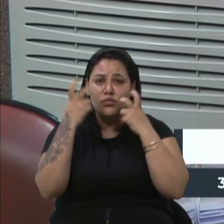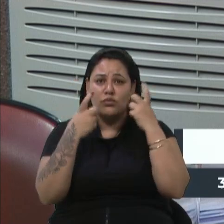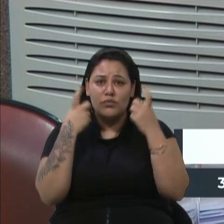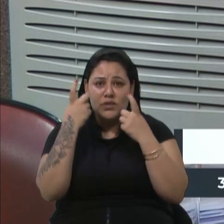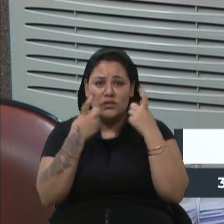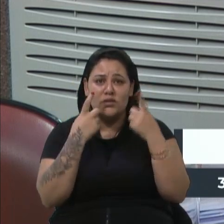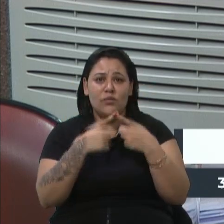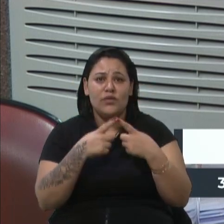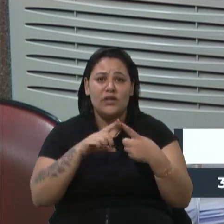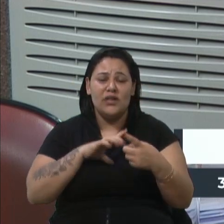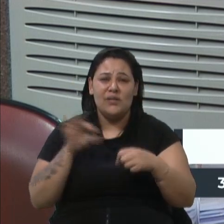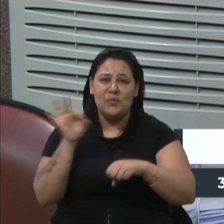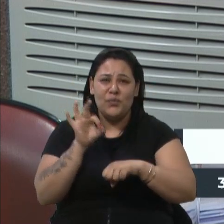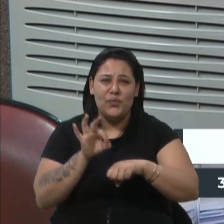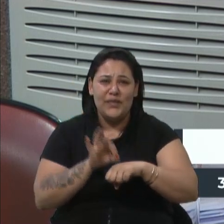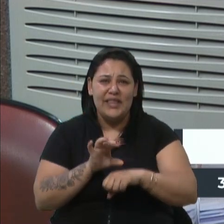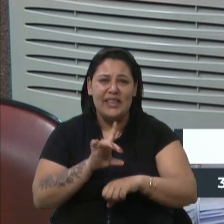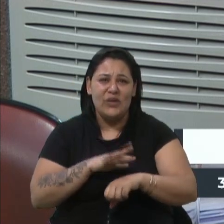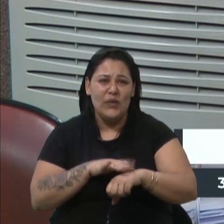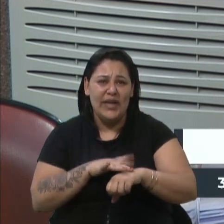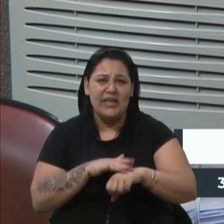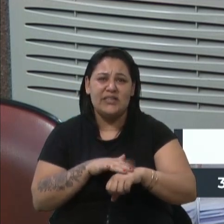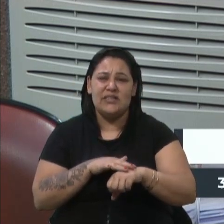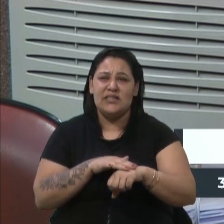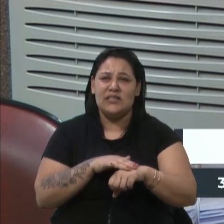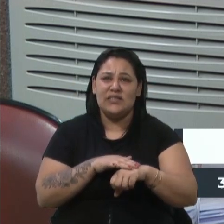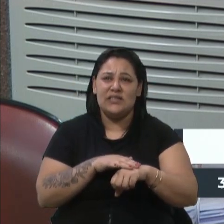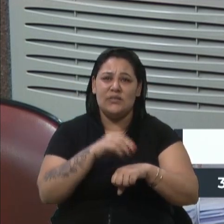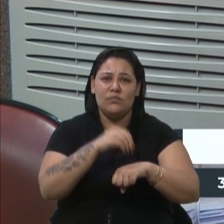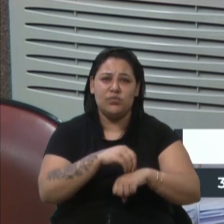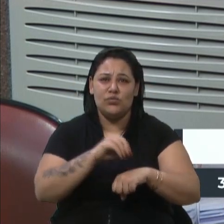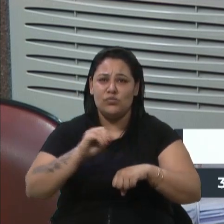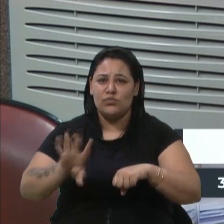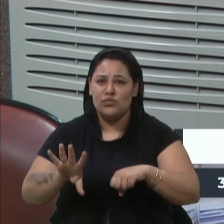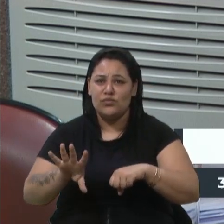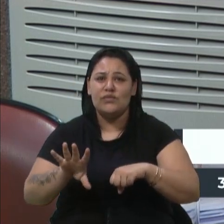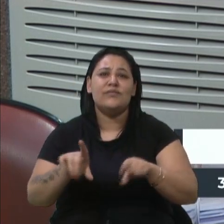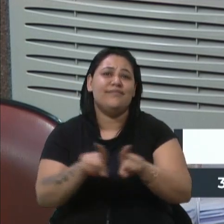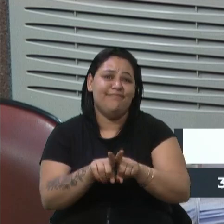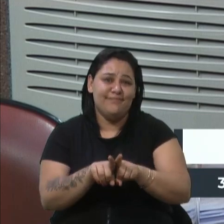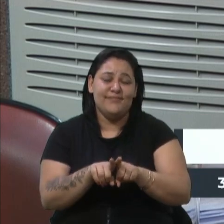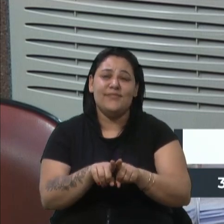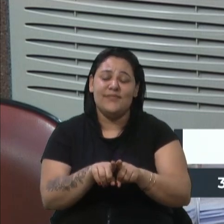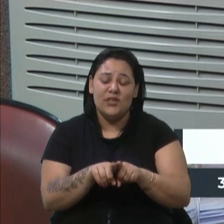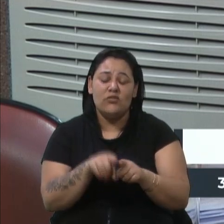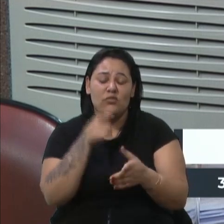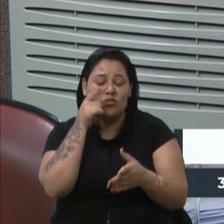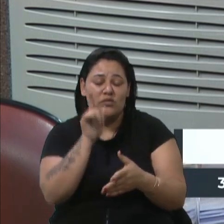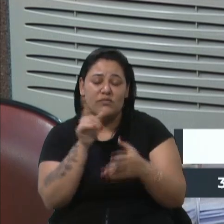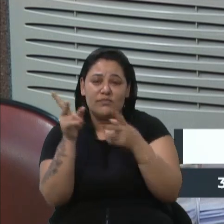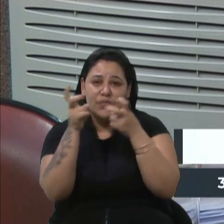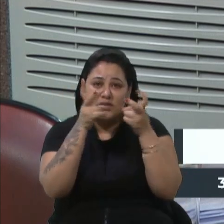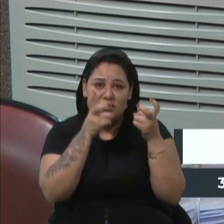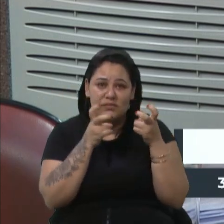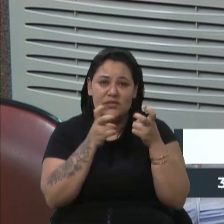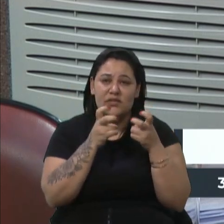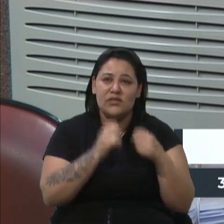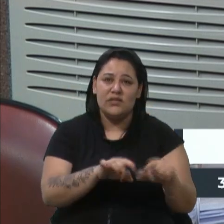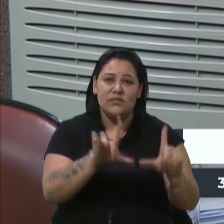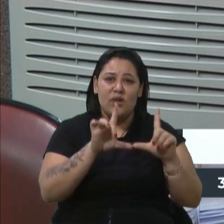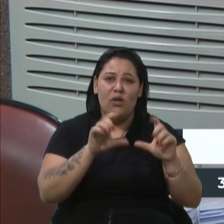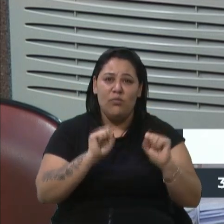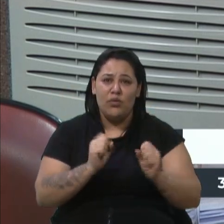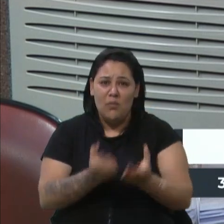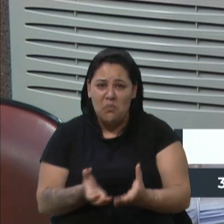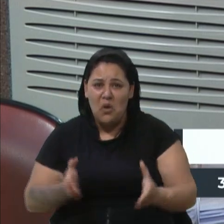dengue, entre outras doenças transmissíveis. E aí é visível nas imagens. né? Poderá ter potes, água